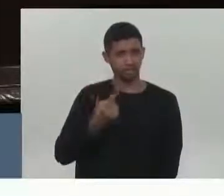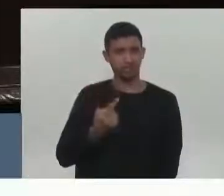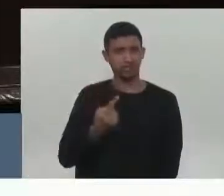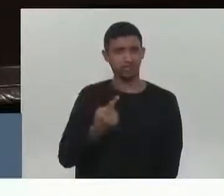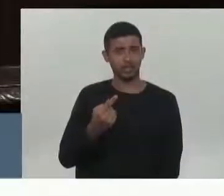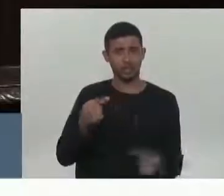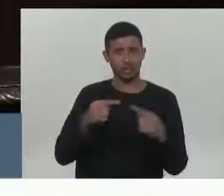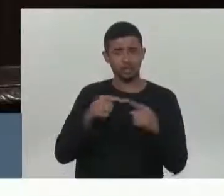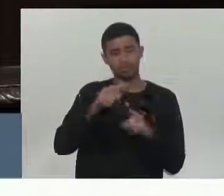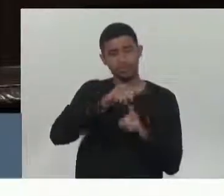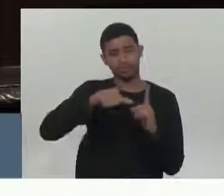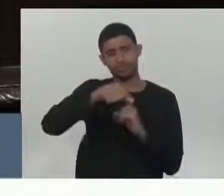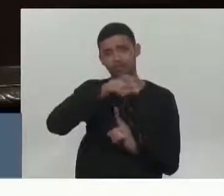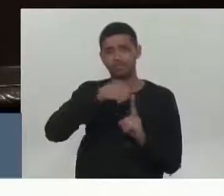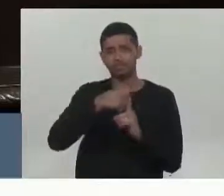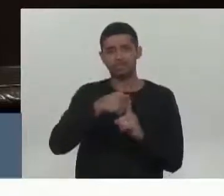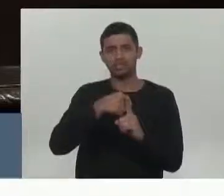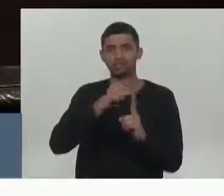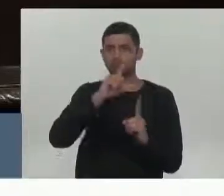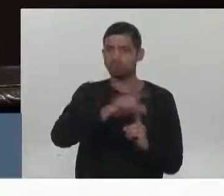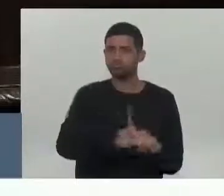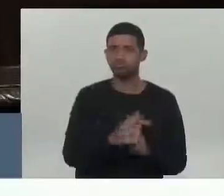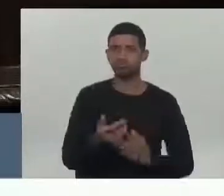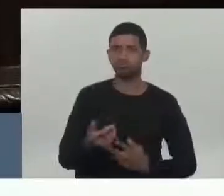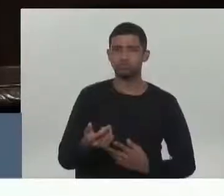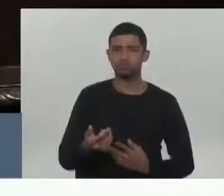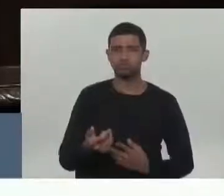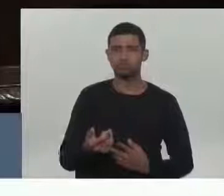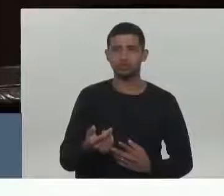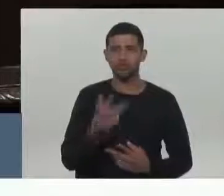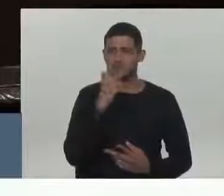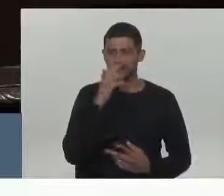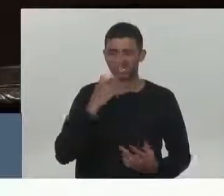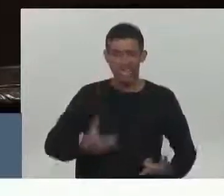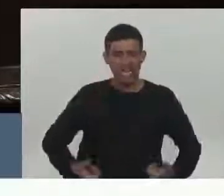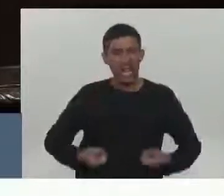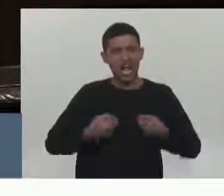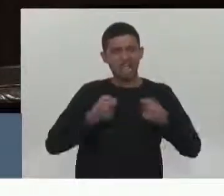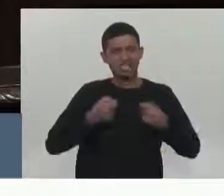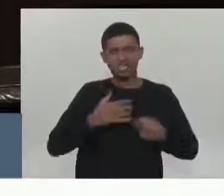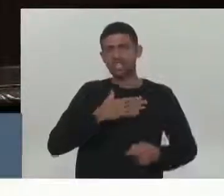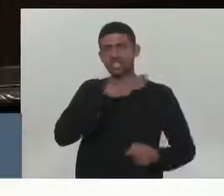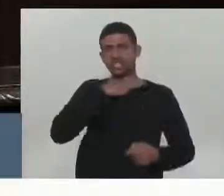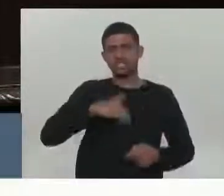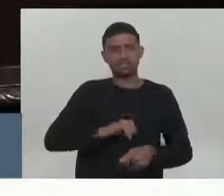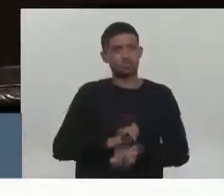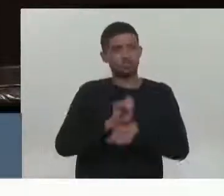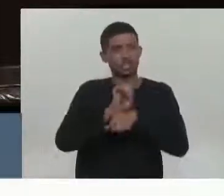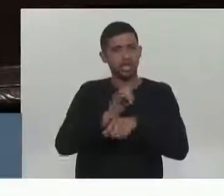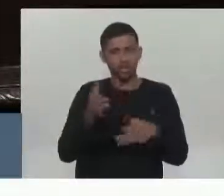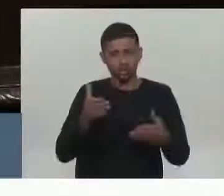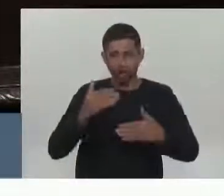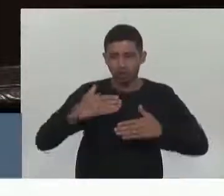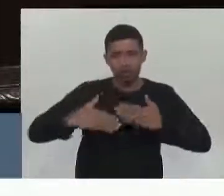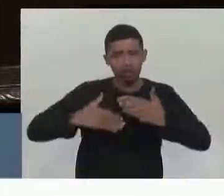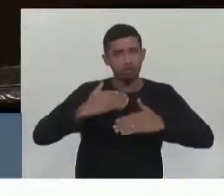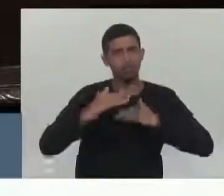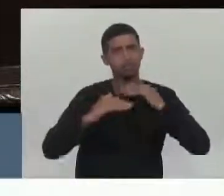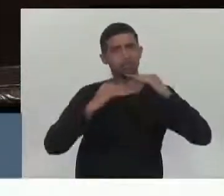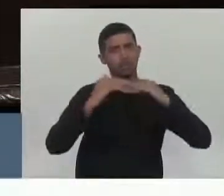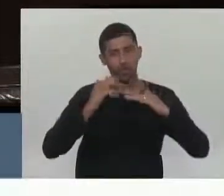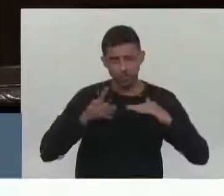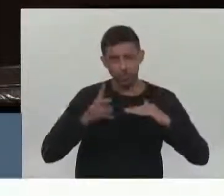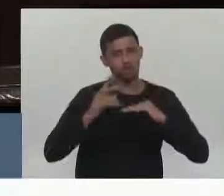do feminicídio, que era um câncer, uma crise no Estado. Estamos avançando e vamos avançar ainda